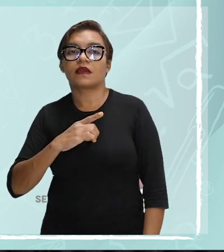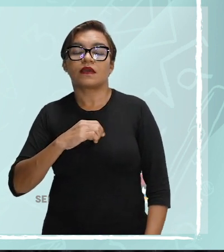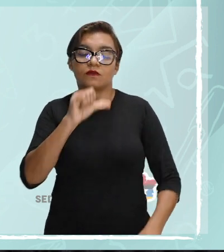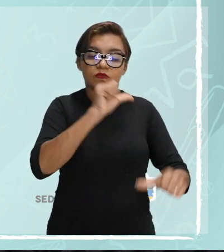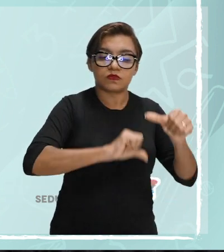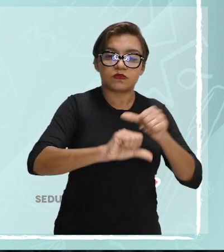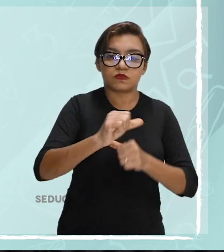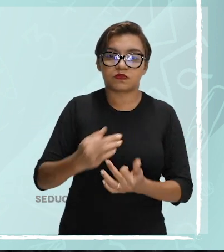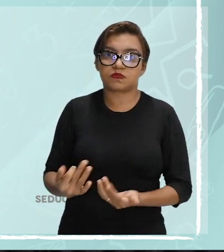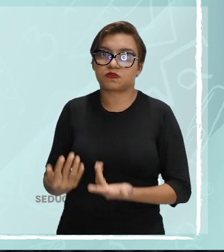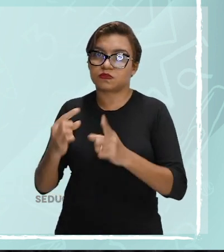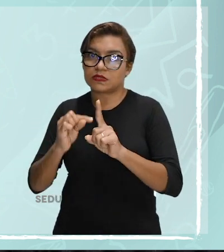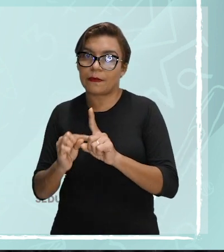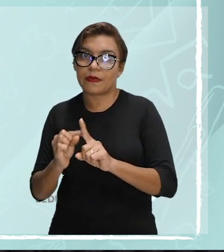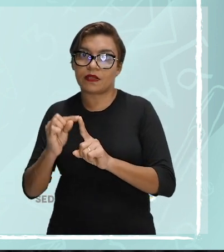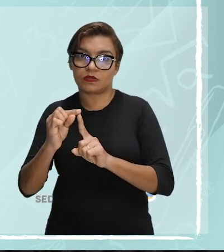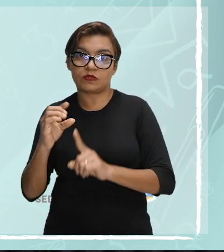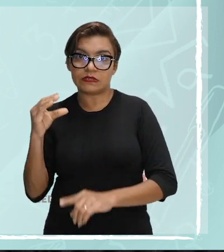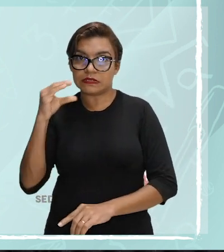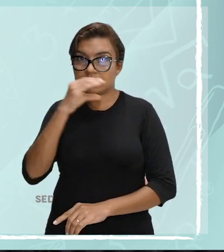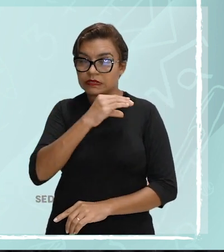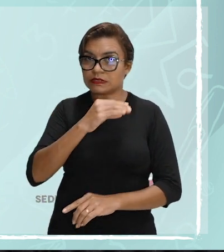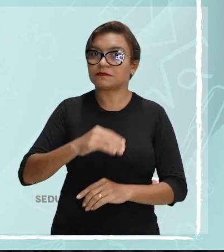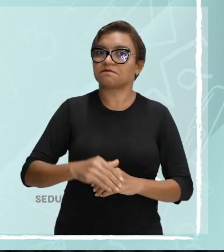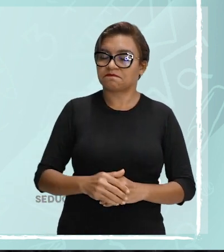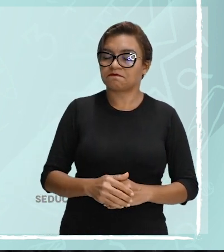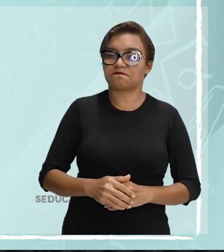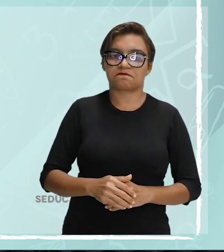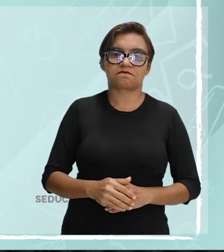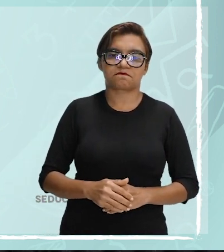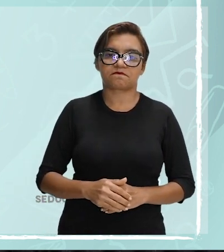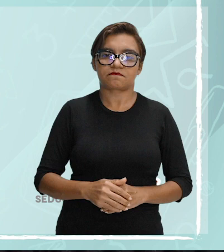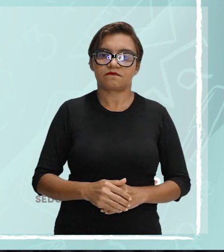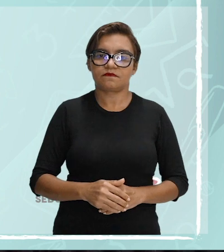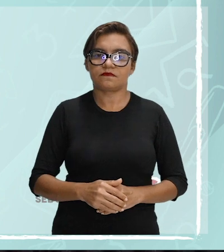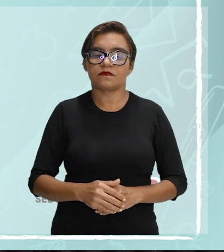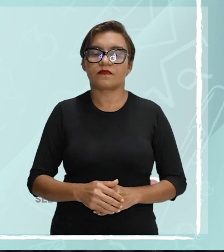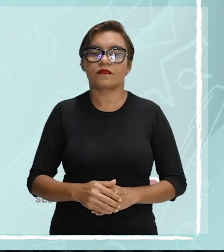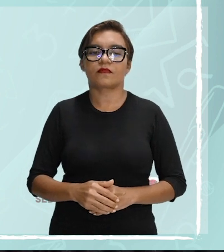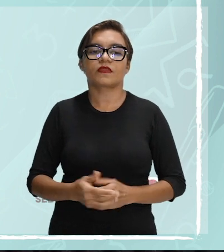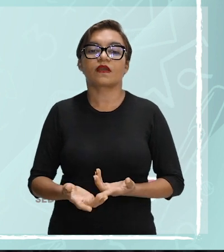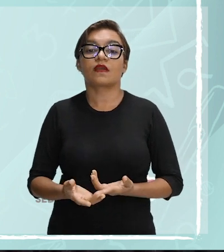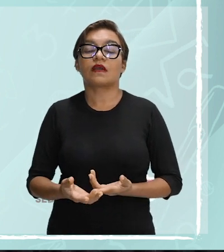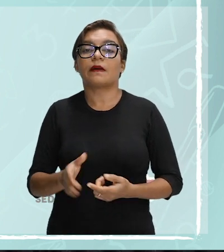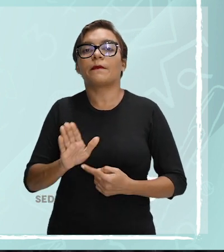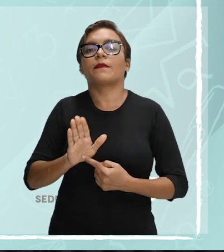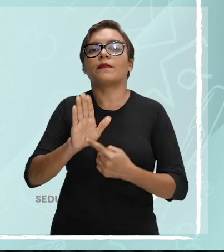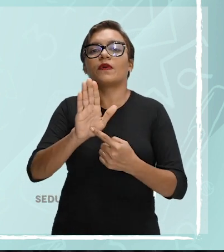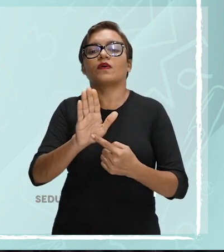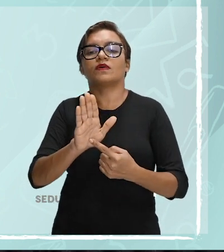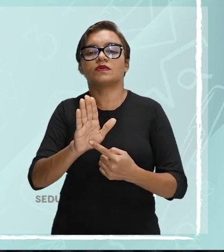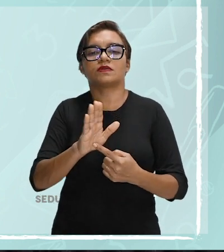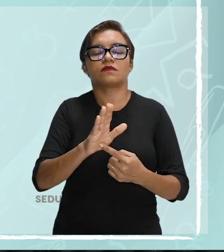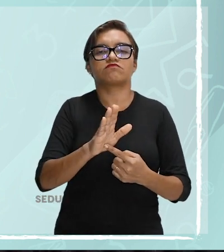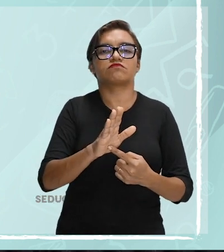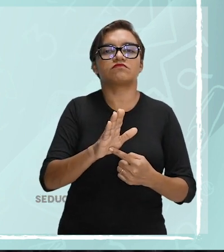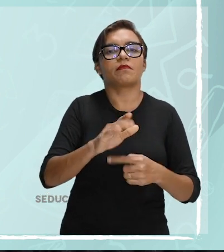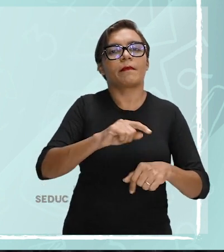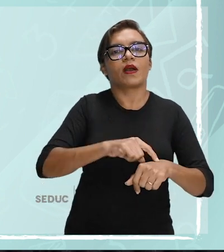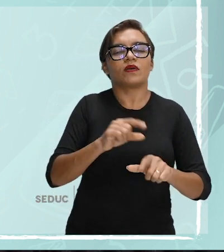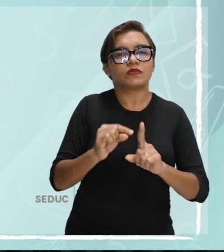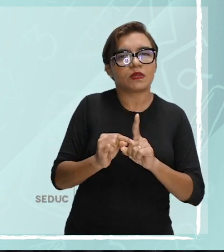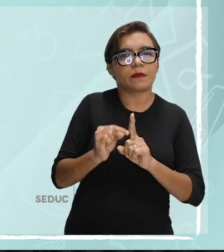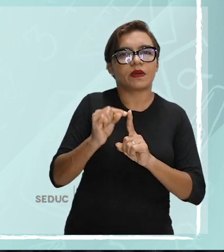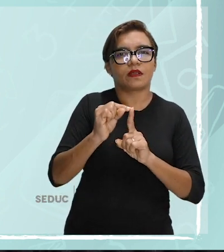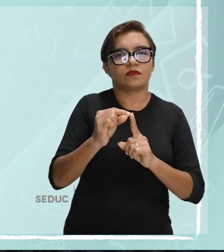dizer temperatura, tá? São sinônimos, ponto, temperatura. Apresenta maior ponto de ebulição, apresenta maior